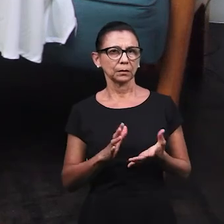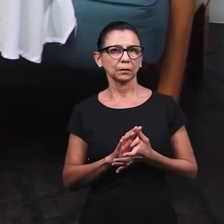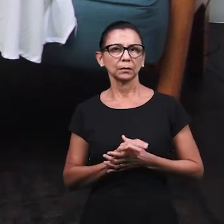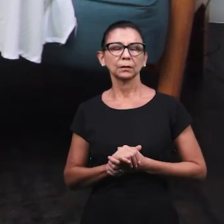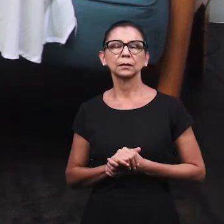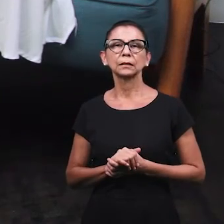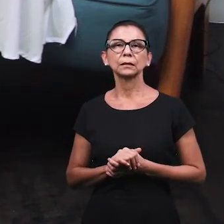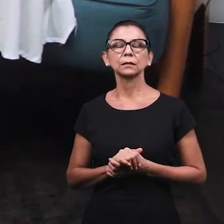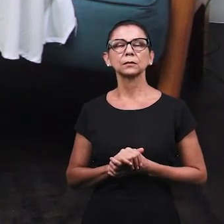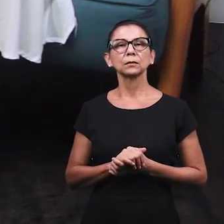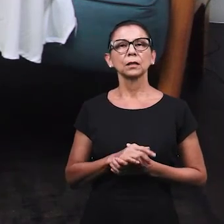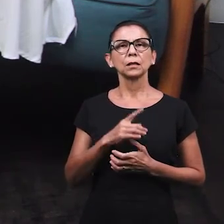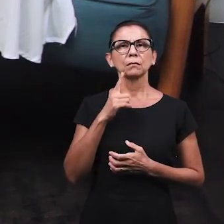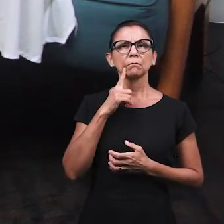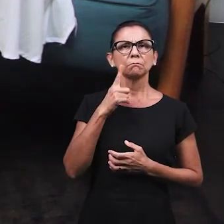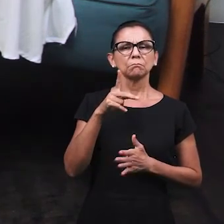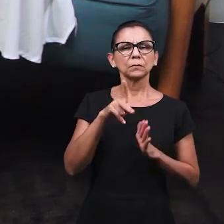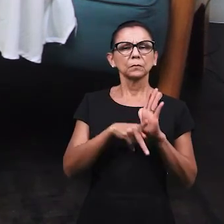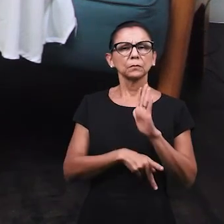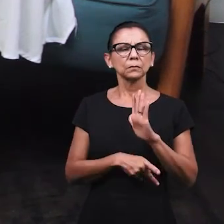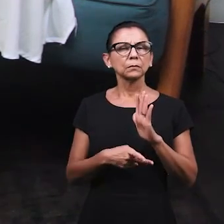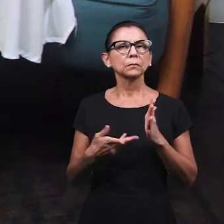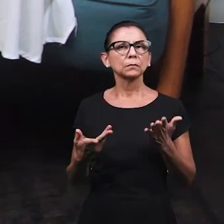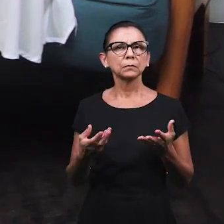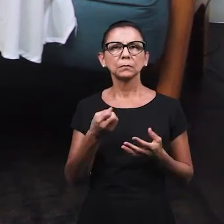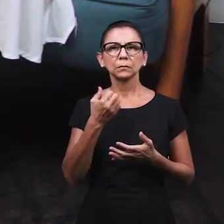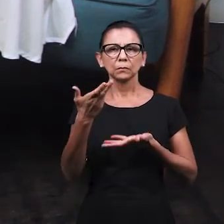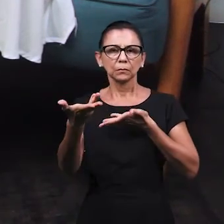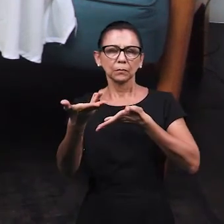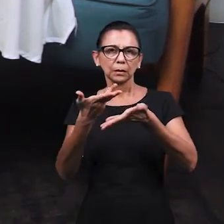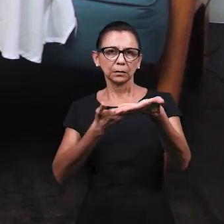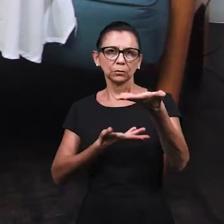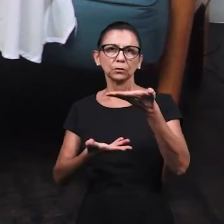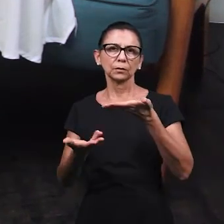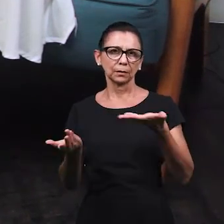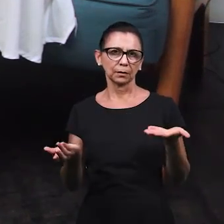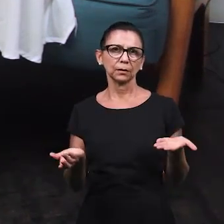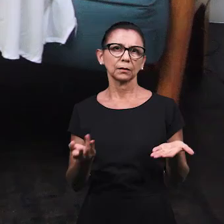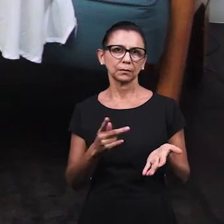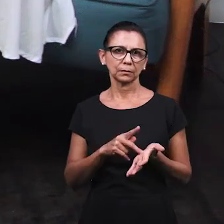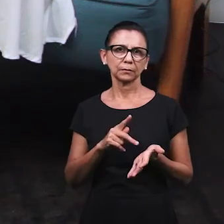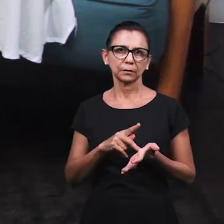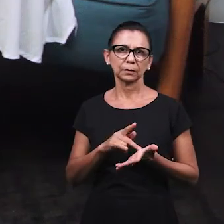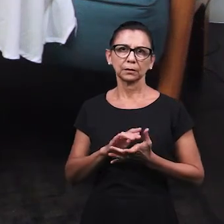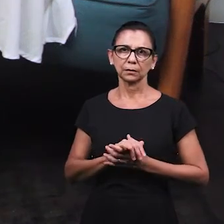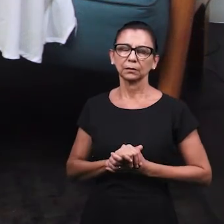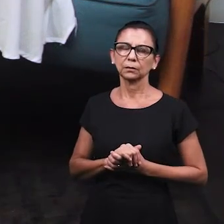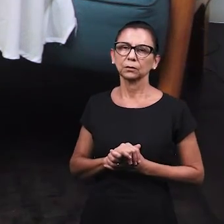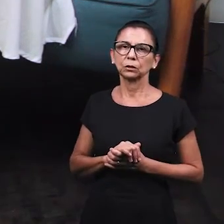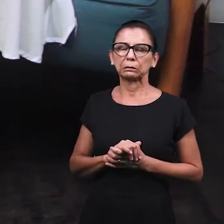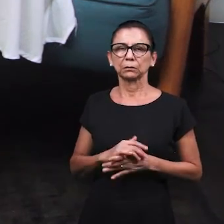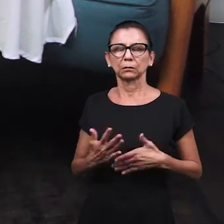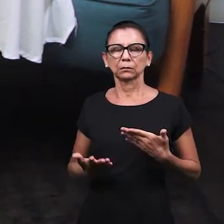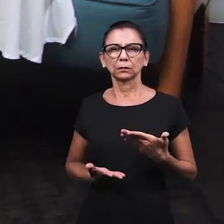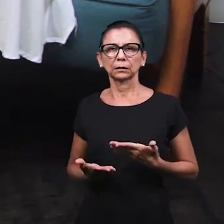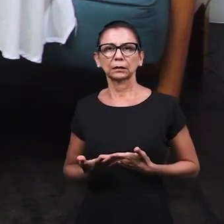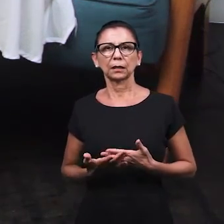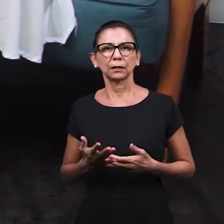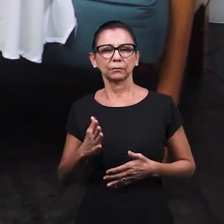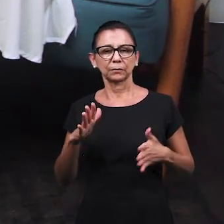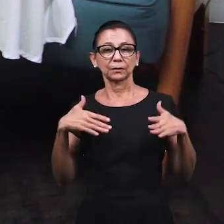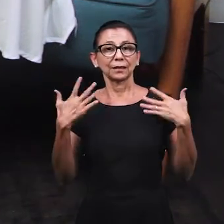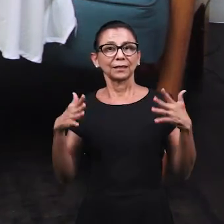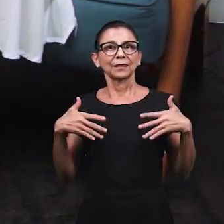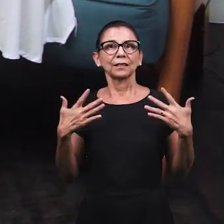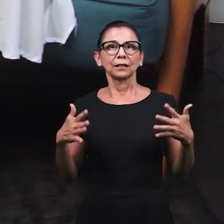perto toda a construção desse projeto, mas é muito bom compartilhar com os nossos irmãos, né? É uma coisa que